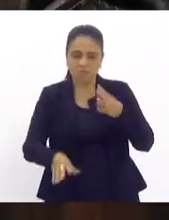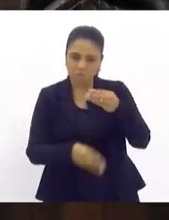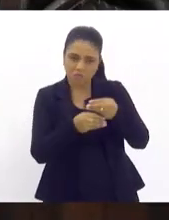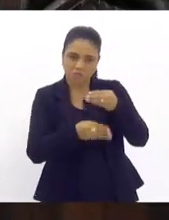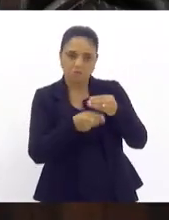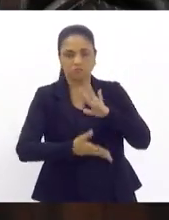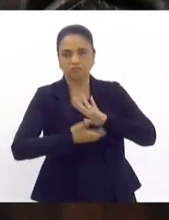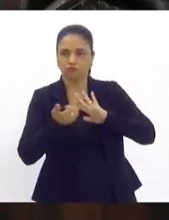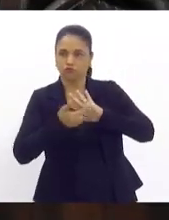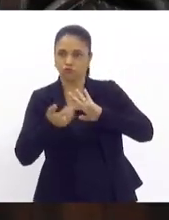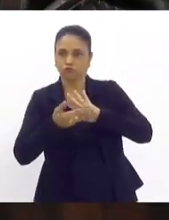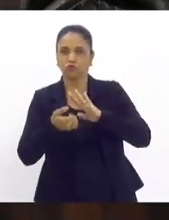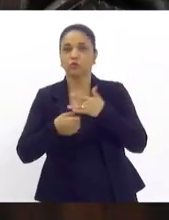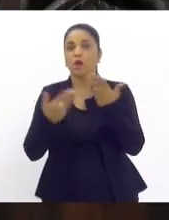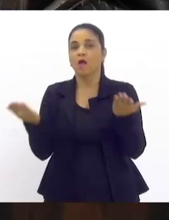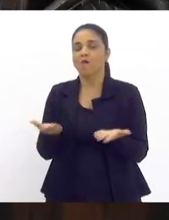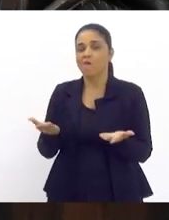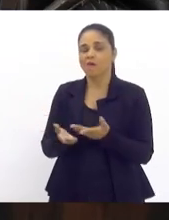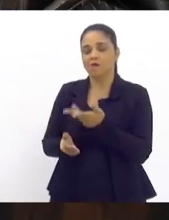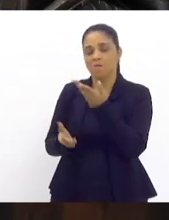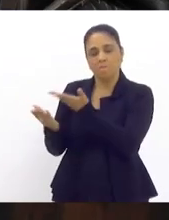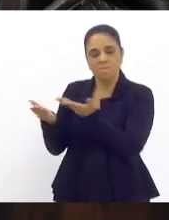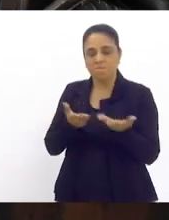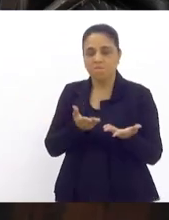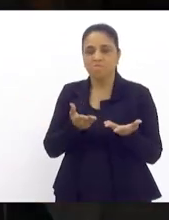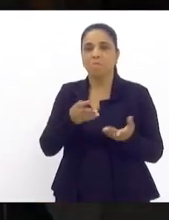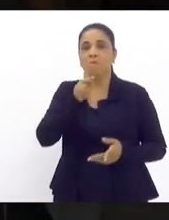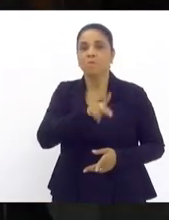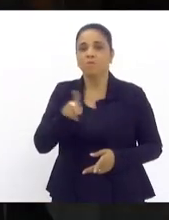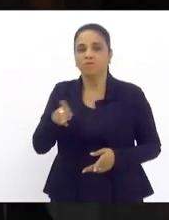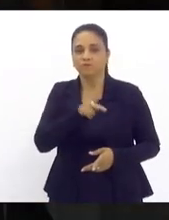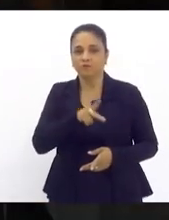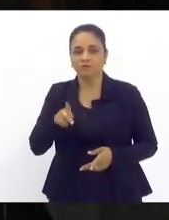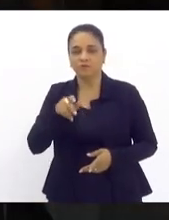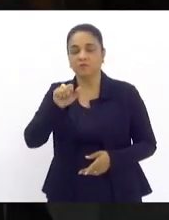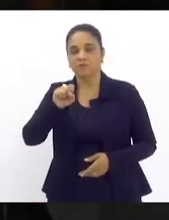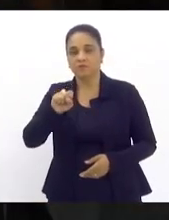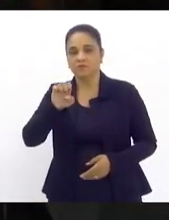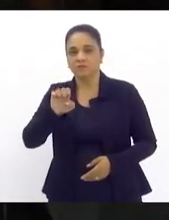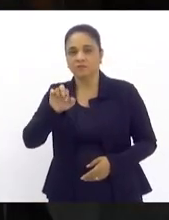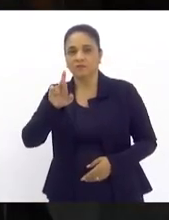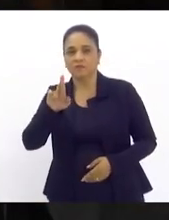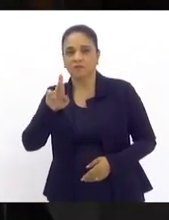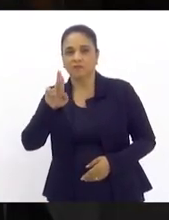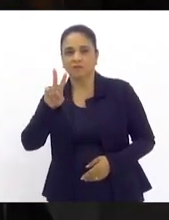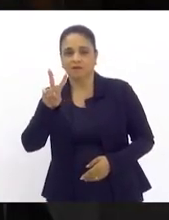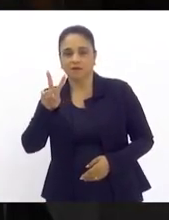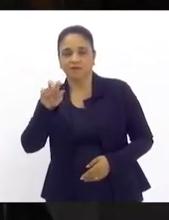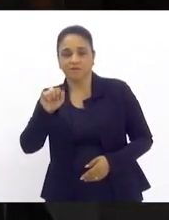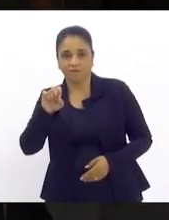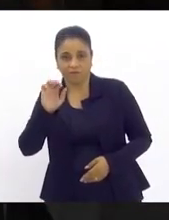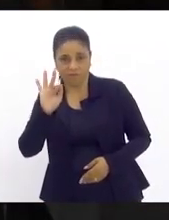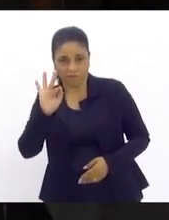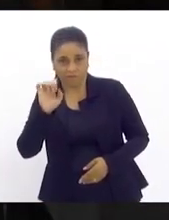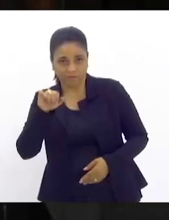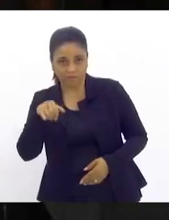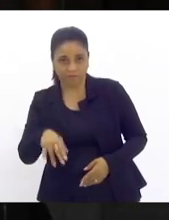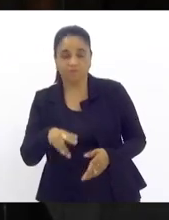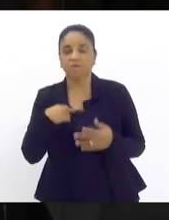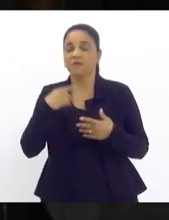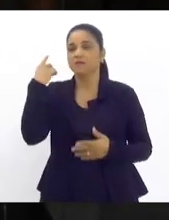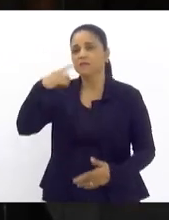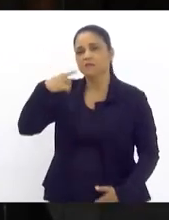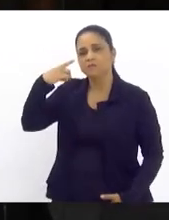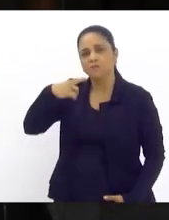obrigado. Retiro. Com a palavra o nobre professor Flávio Serafim. Deputada Lucinha, deputados e deputadas, eu me inscrevo, na